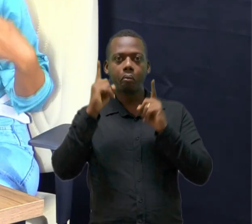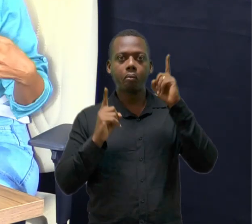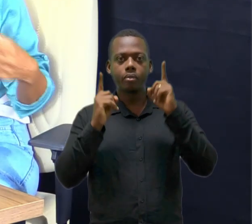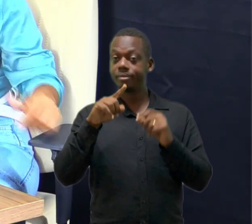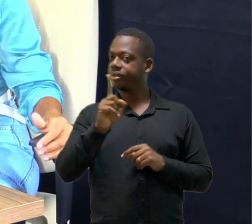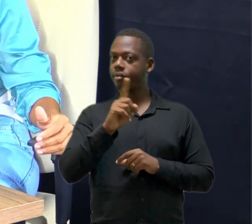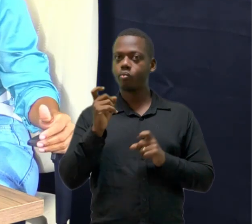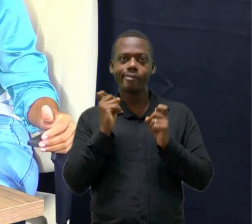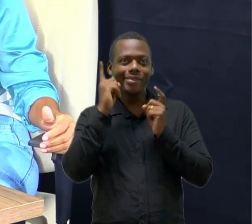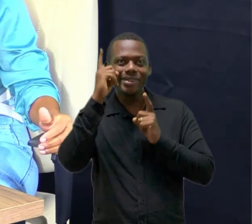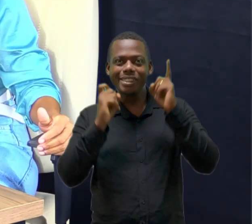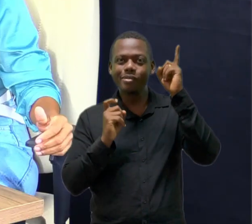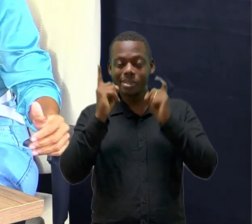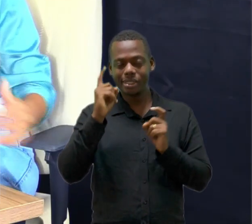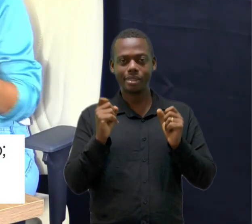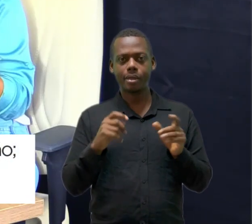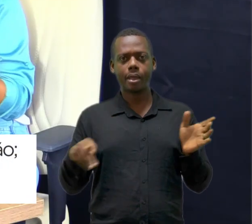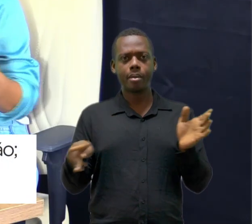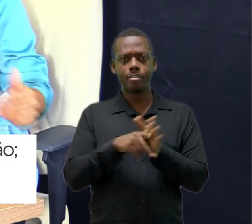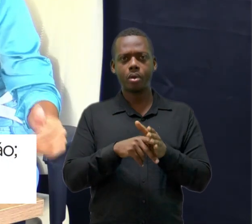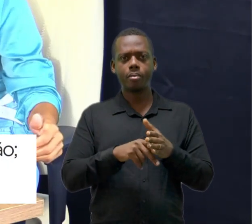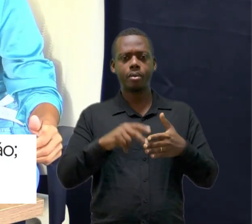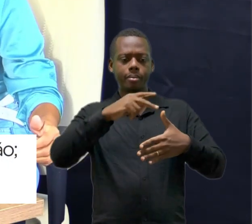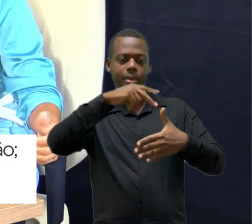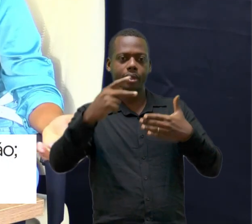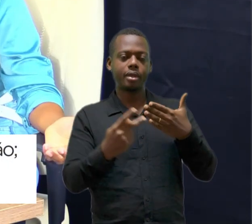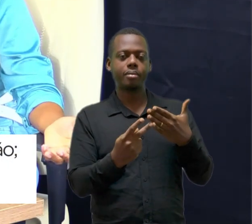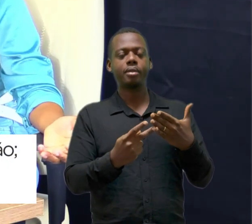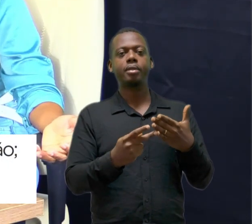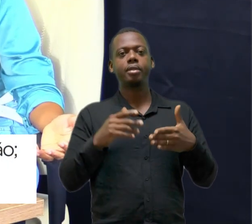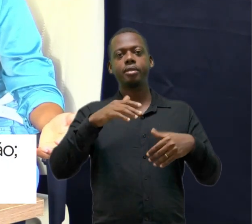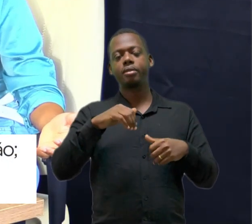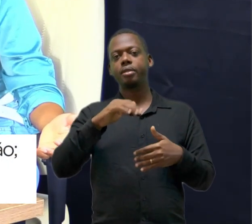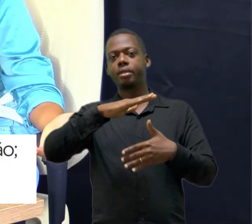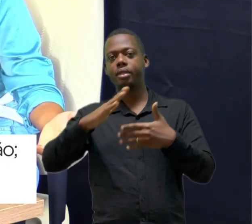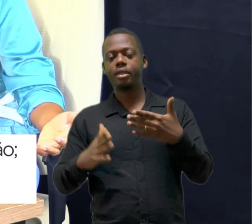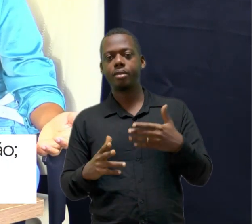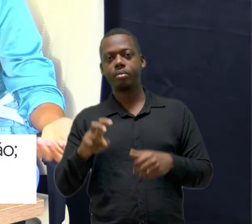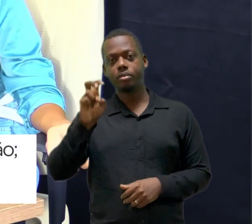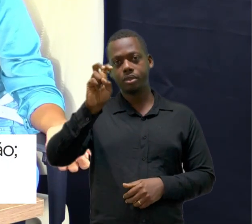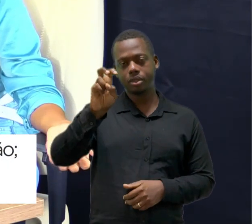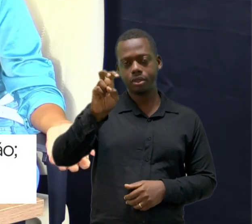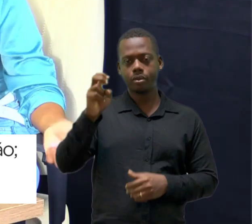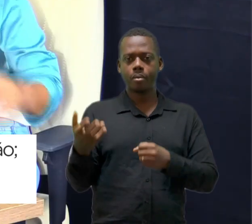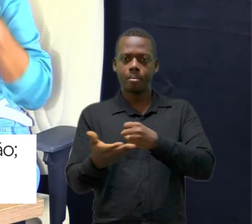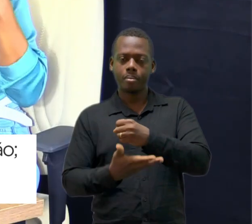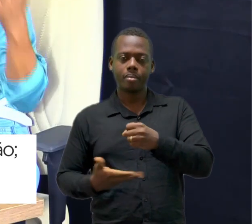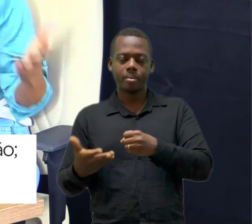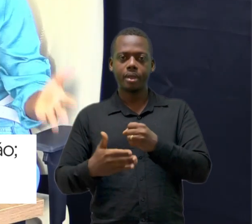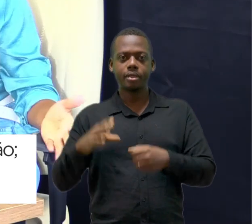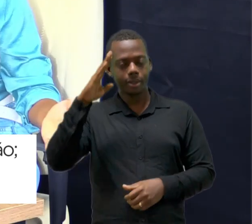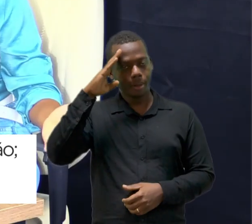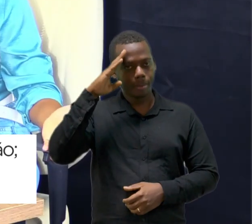a expressão Expressão. faz parte dos parâmetros da língua de sinais. A língua de sinais tem os 5 parâmetros básicos, né? Os